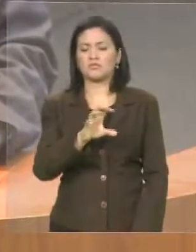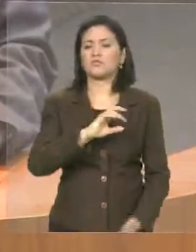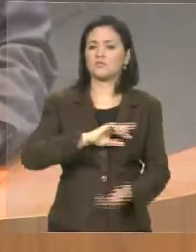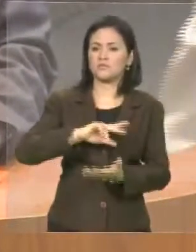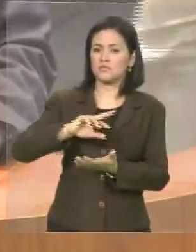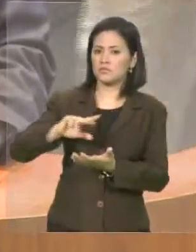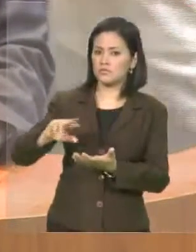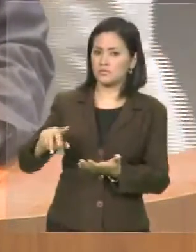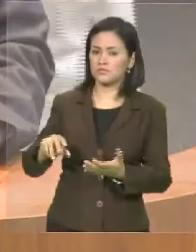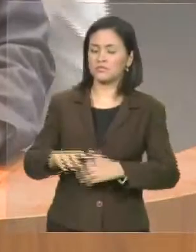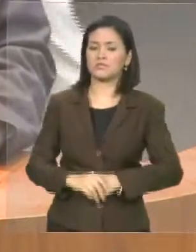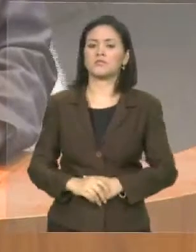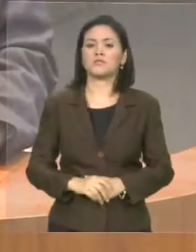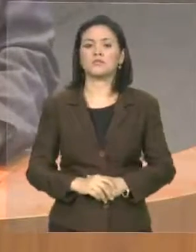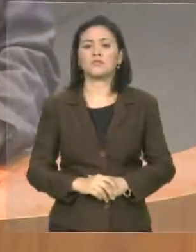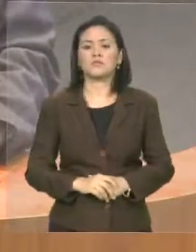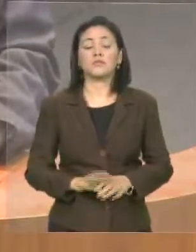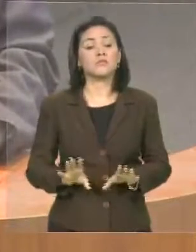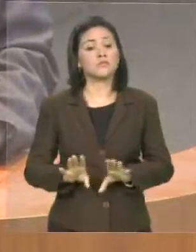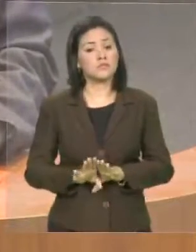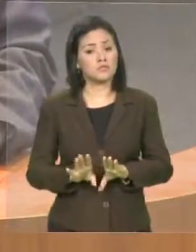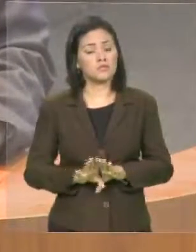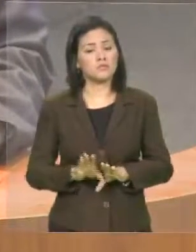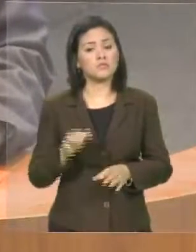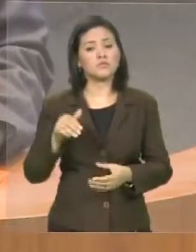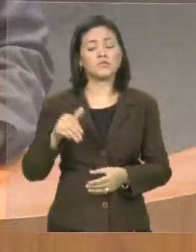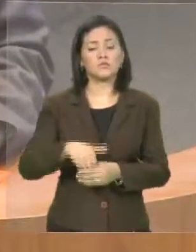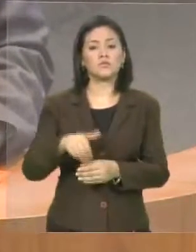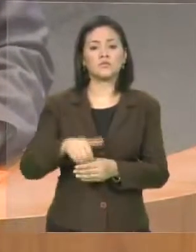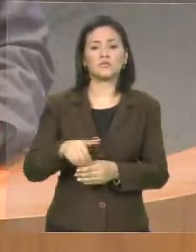a votação não proíbe a vaquejada,